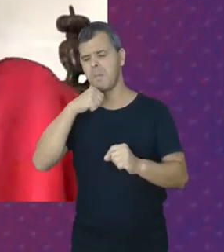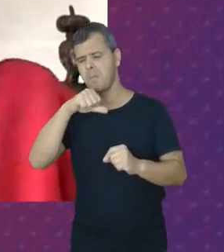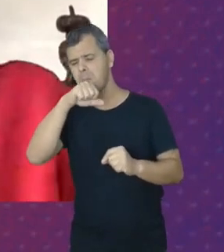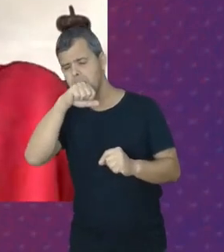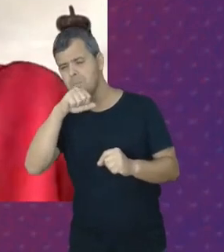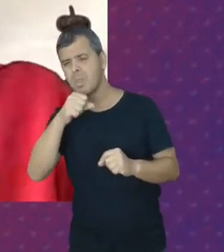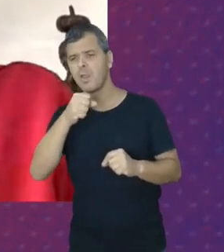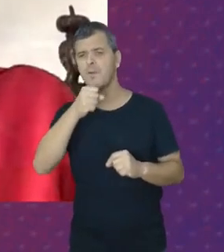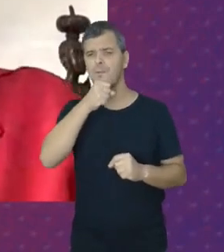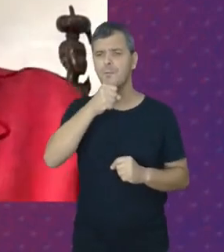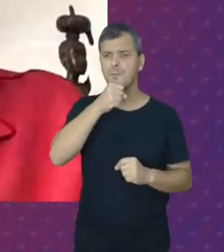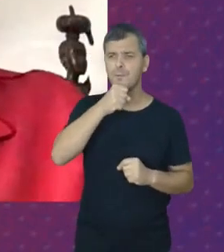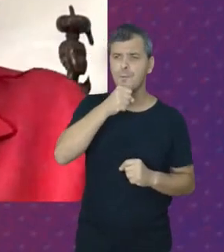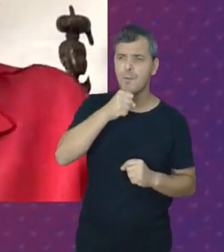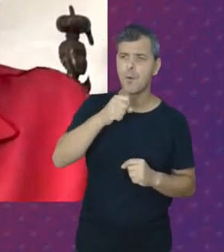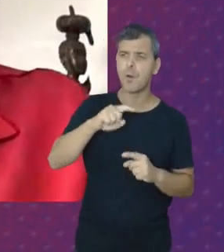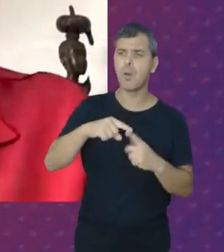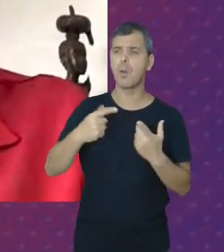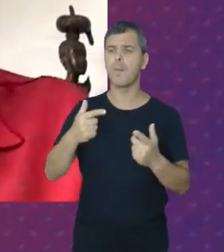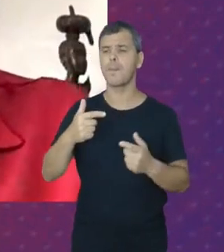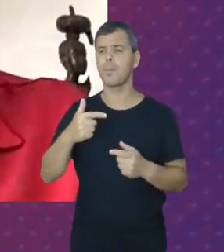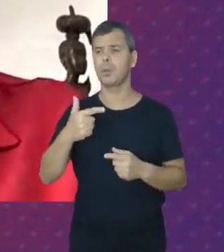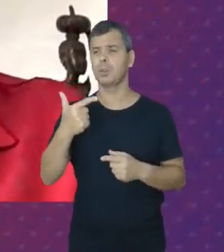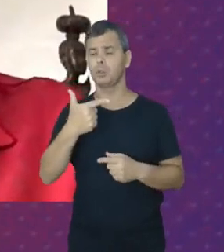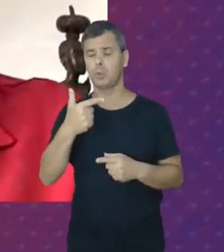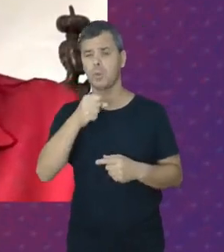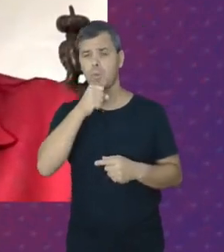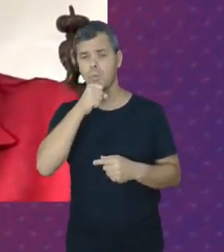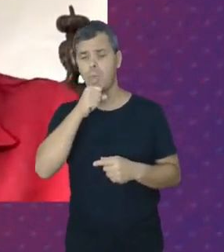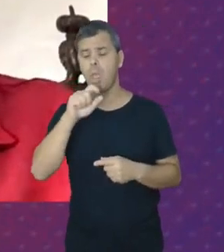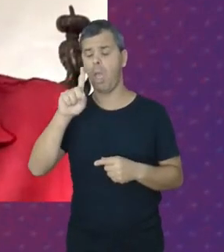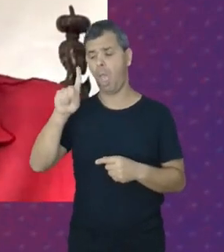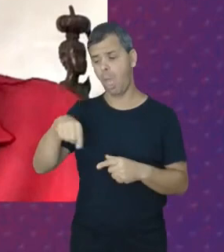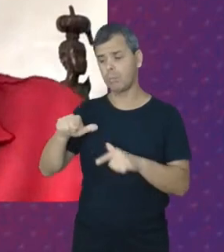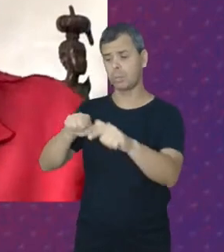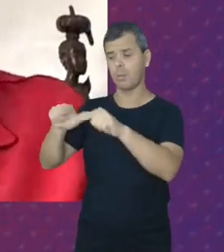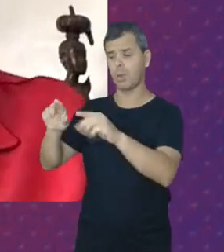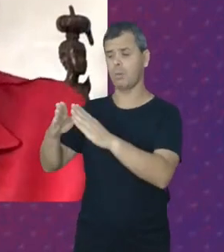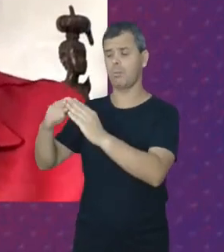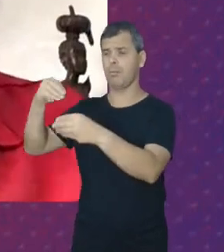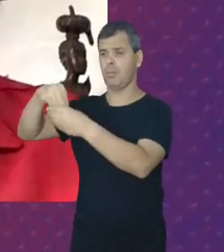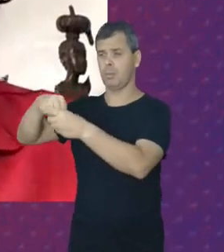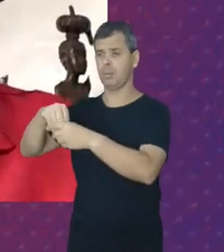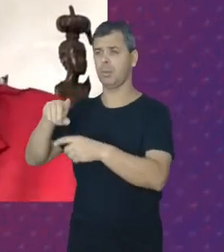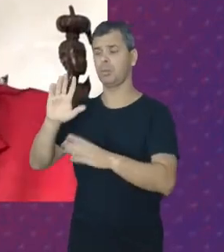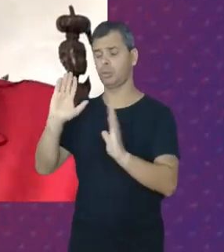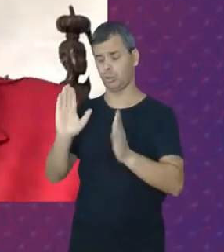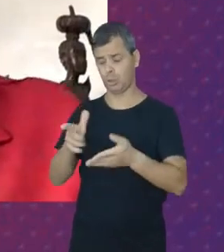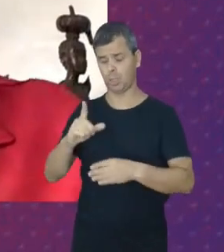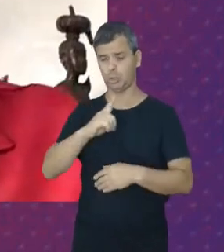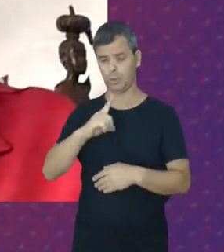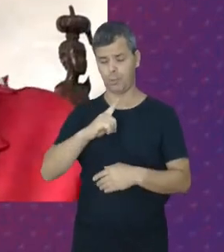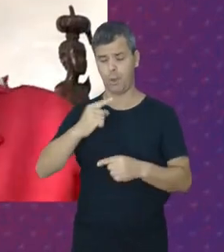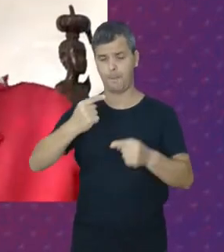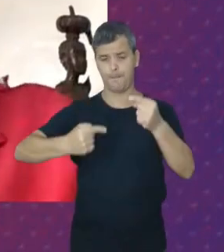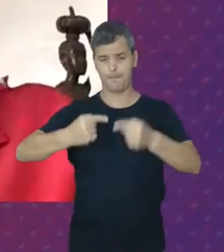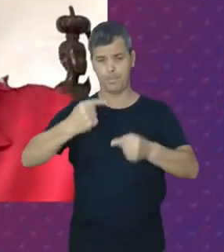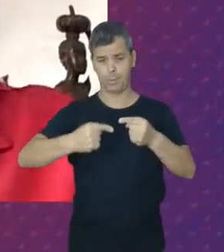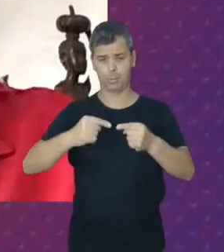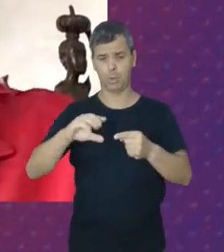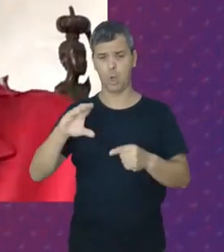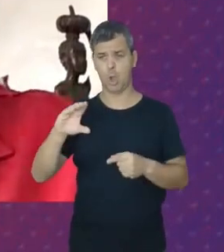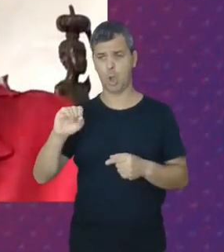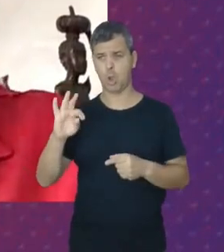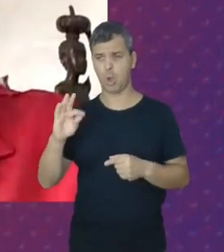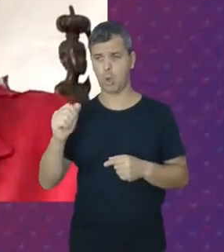Avós Bisavós Eram Trabalhadoras Domésticas Elas já tiveram Com as políticas De cotas